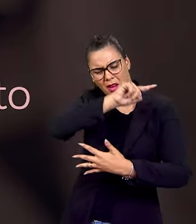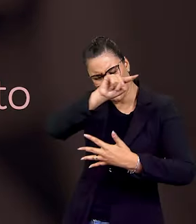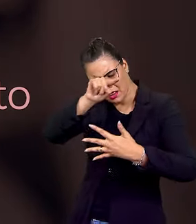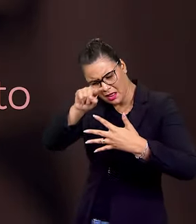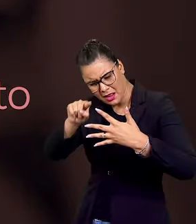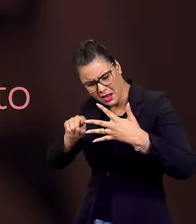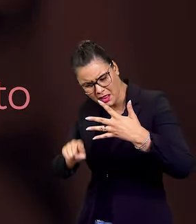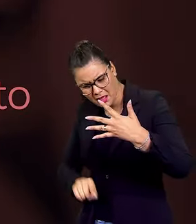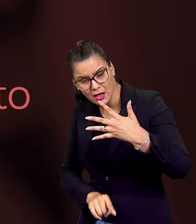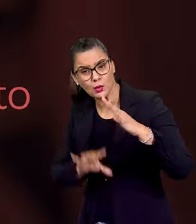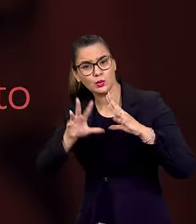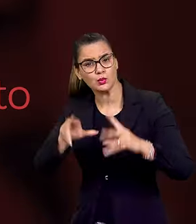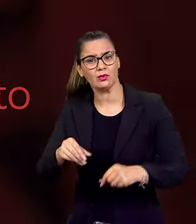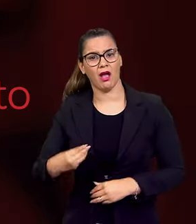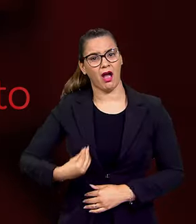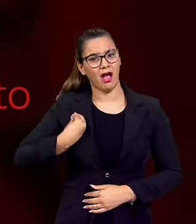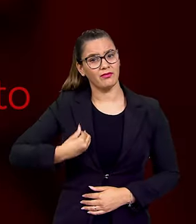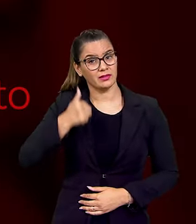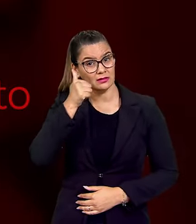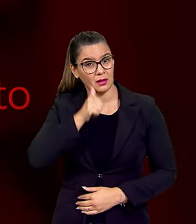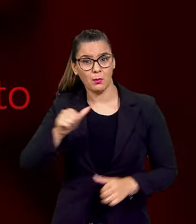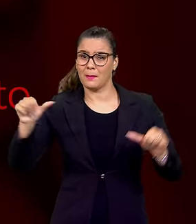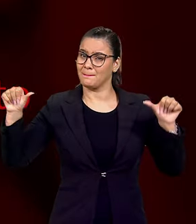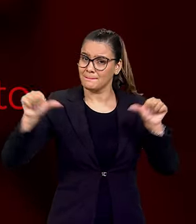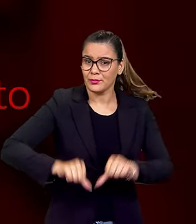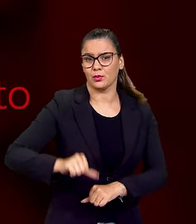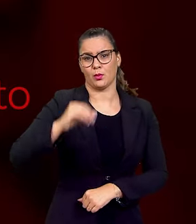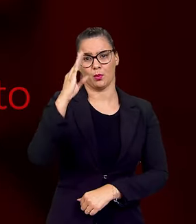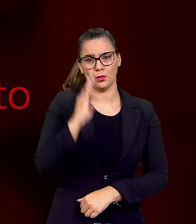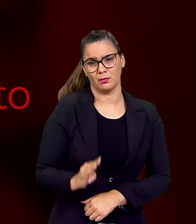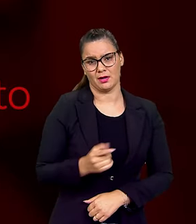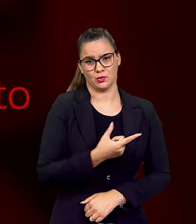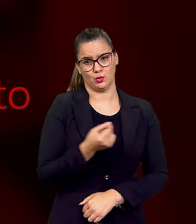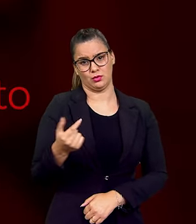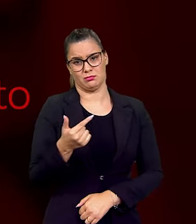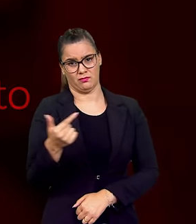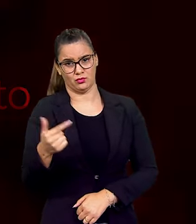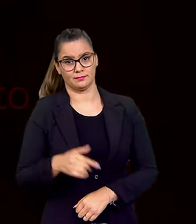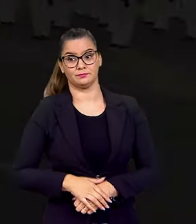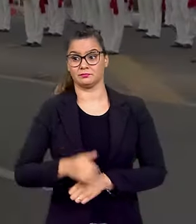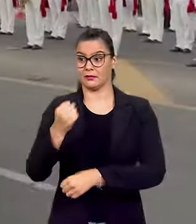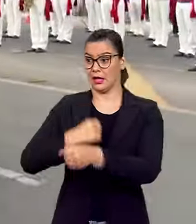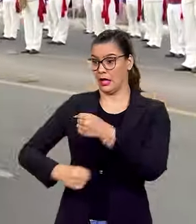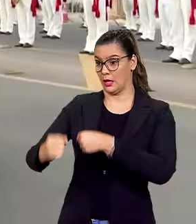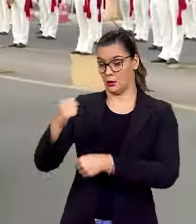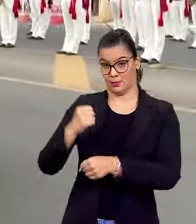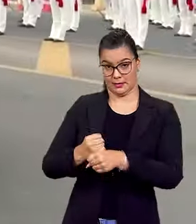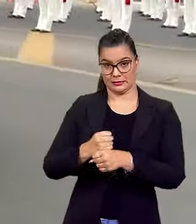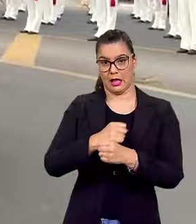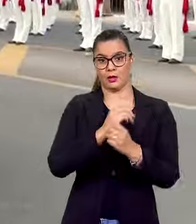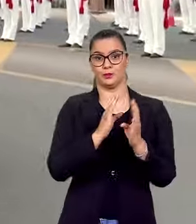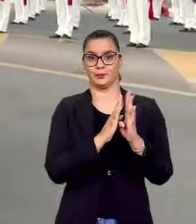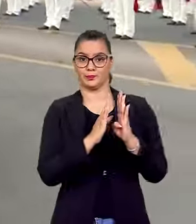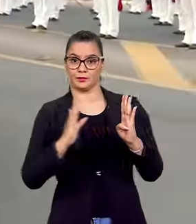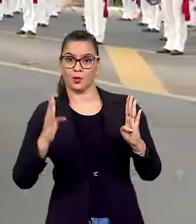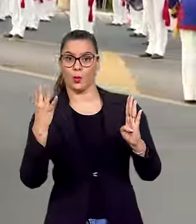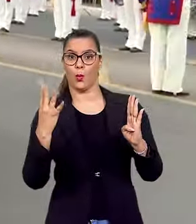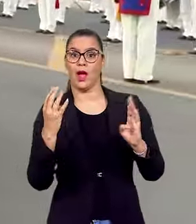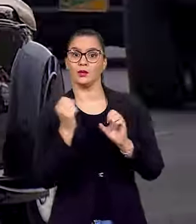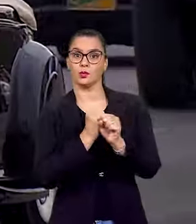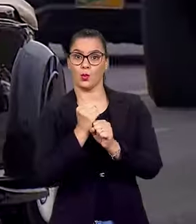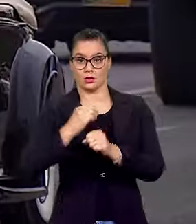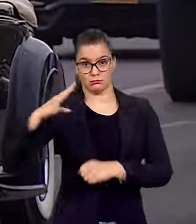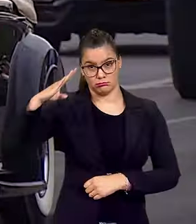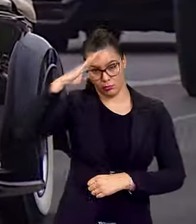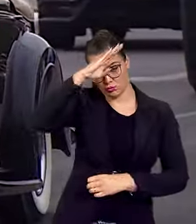Em todas essas categorias, a vida das mulheres piorou no Brasil em 2022. Ano passado era o último dos 4 anos